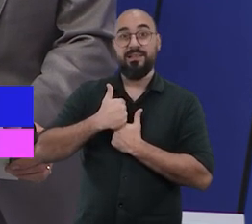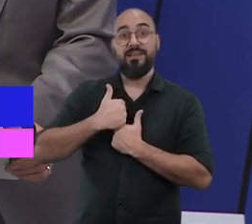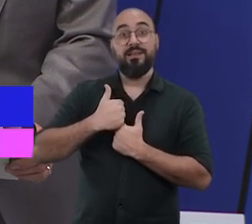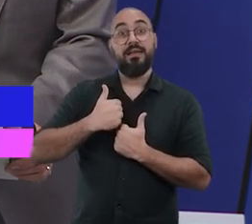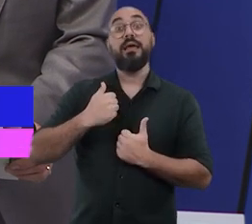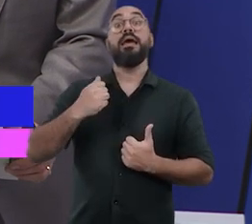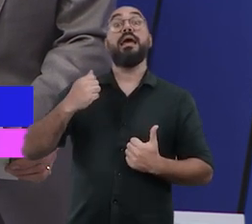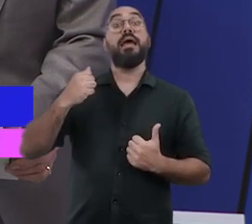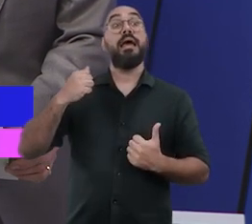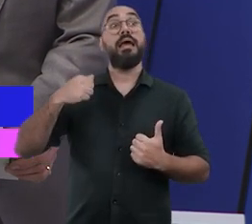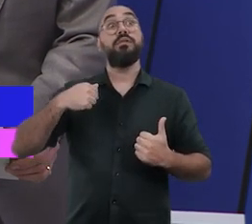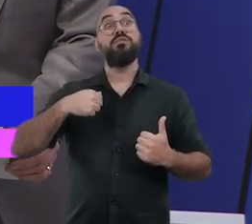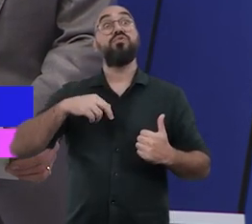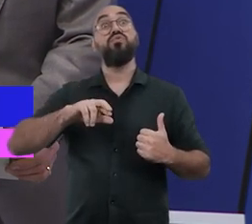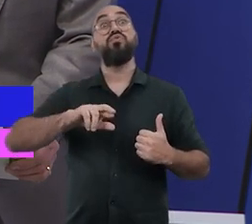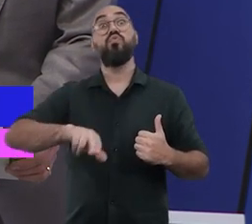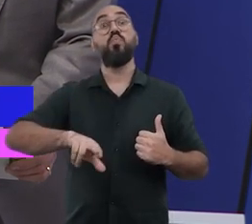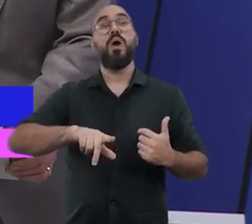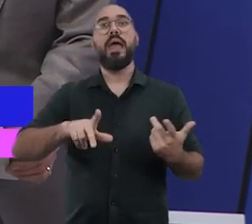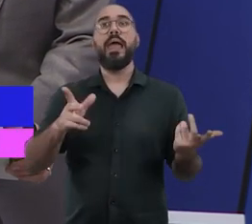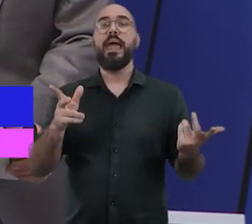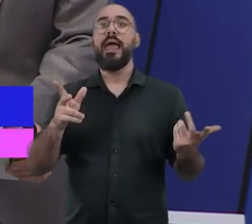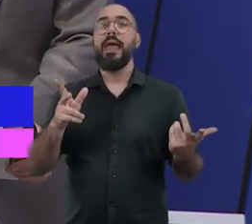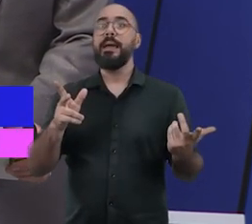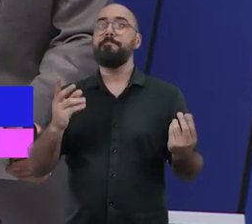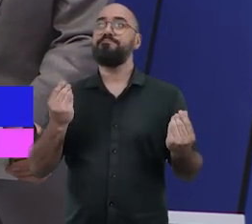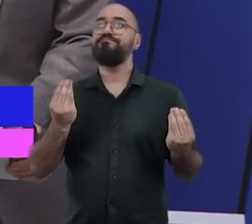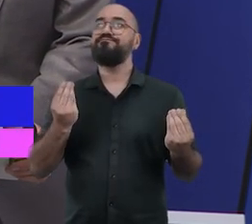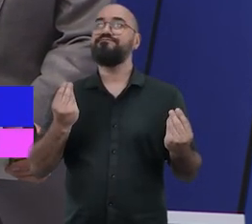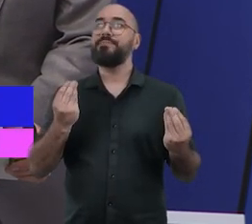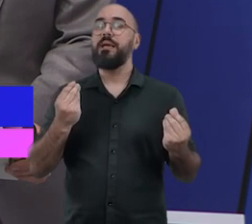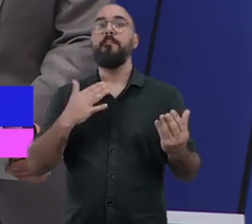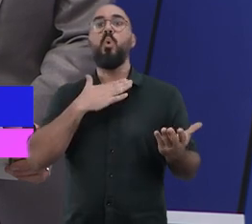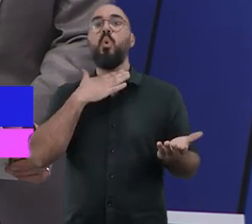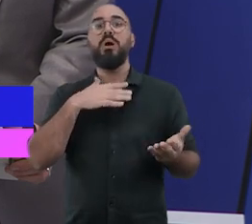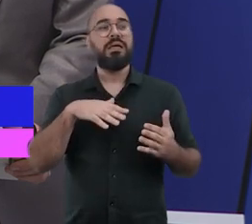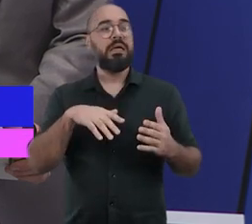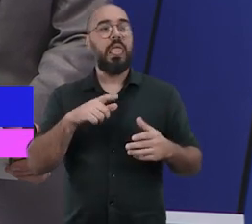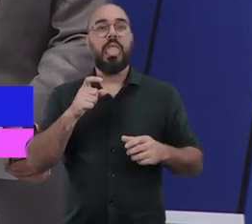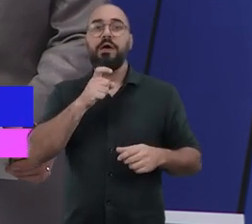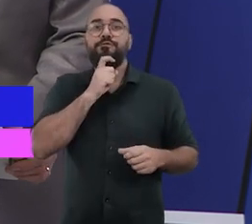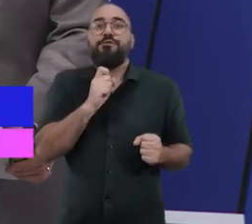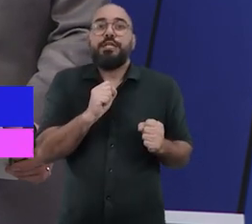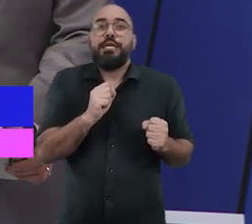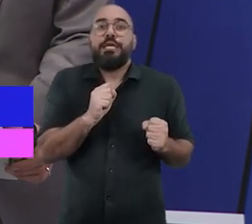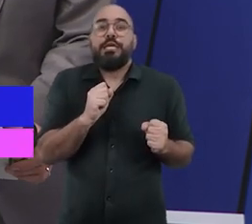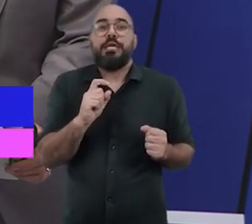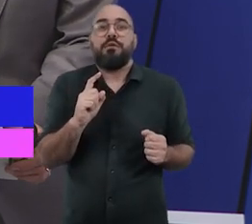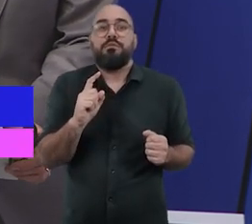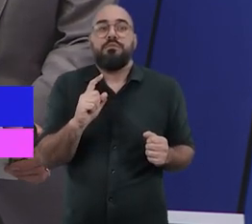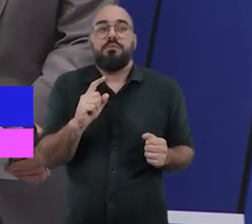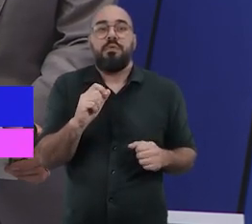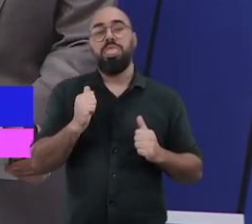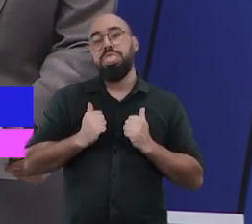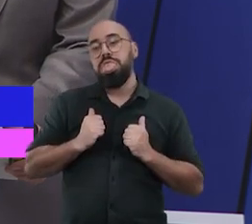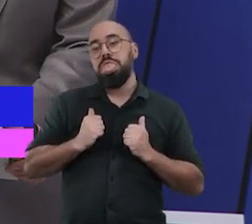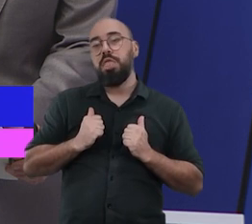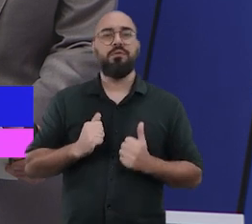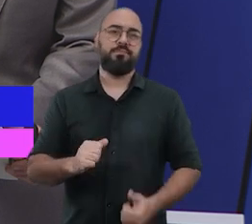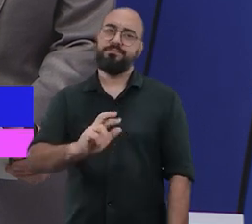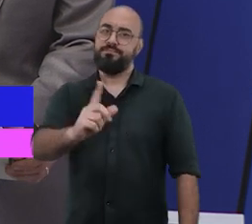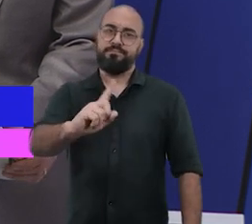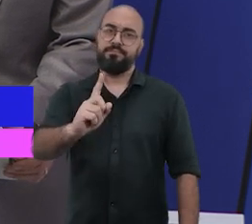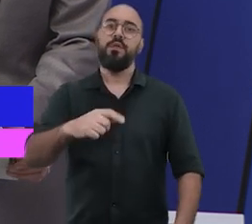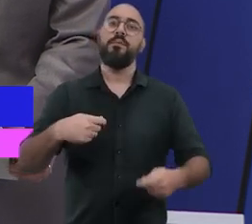ser morta. Ela tem que ser uma fé viva. Ela tem que ser uma fé ativa. Ora, é